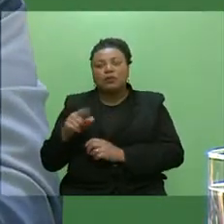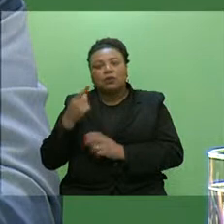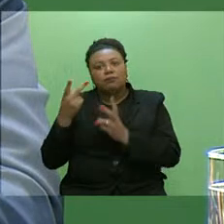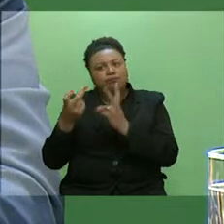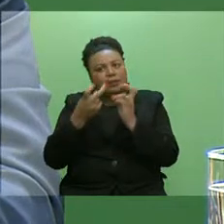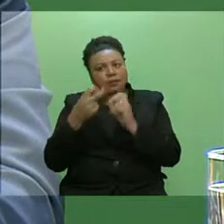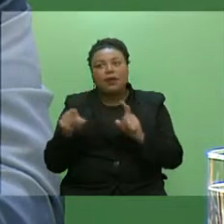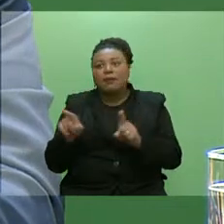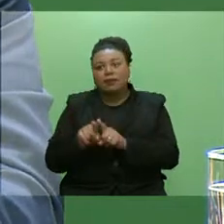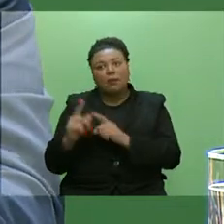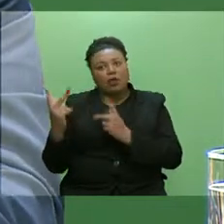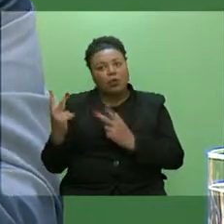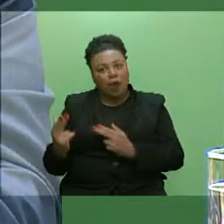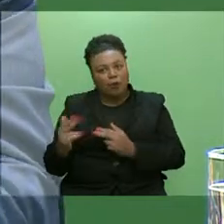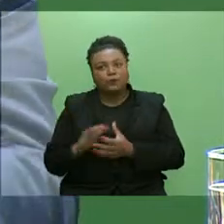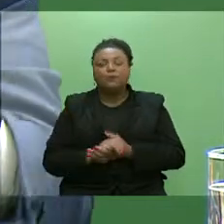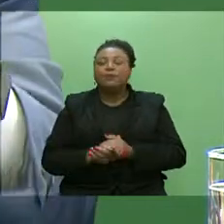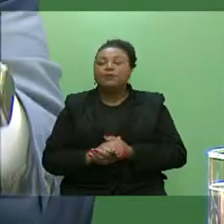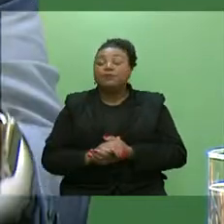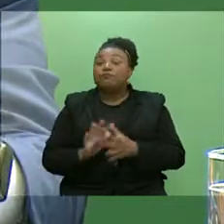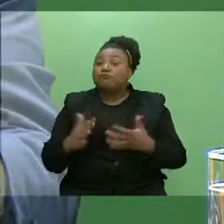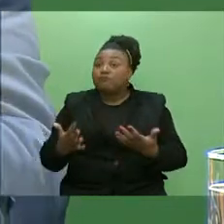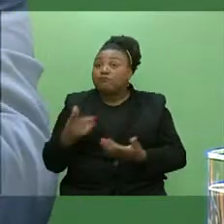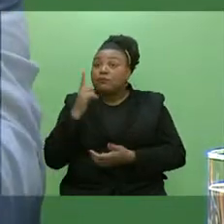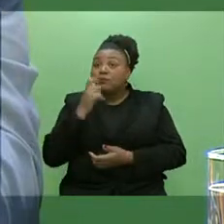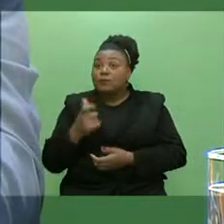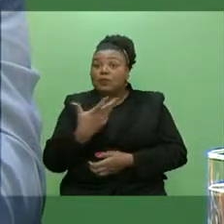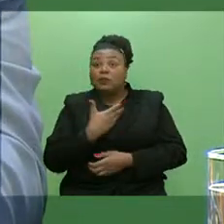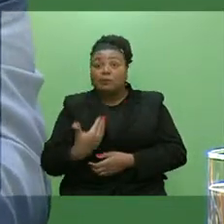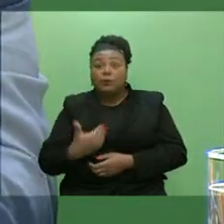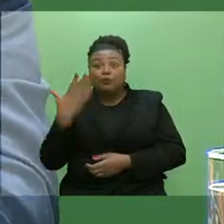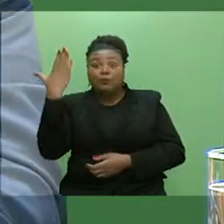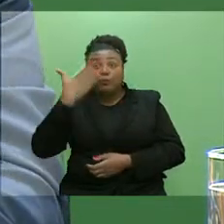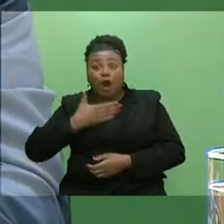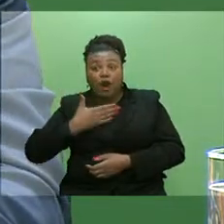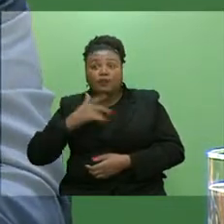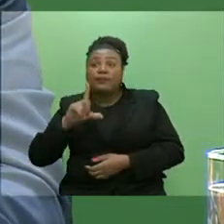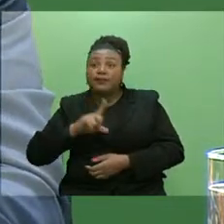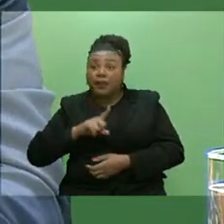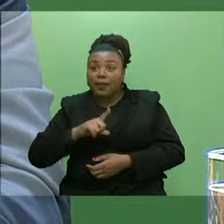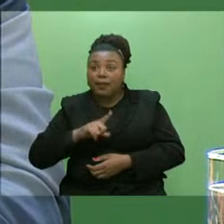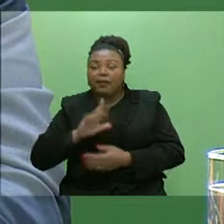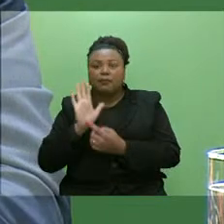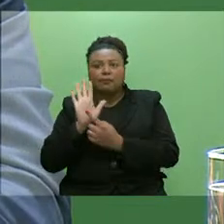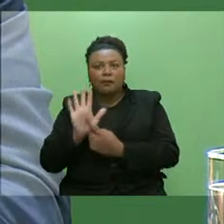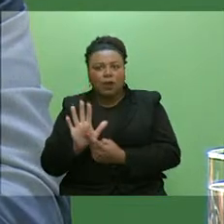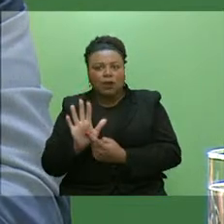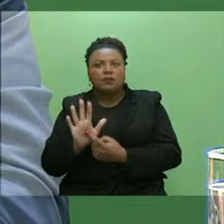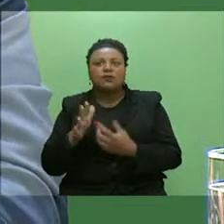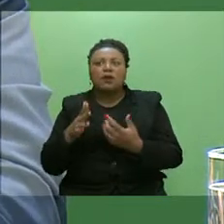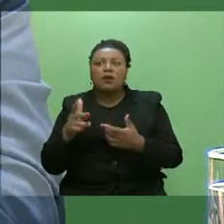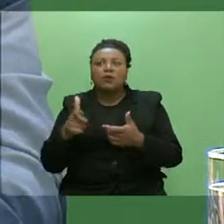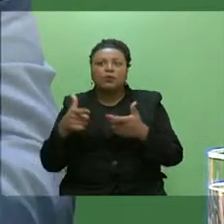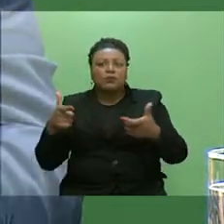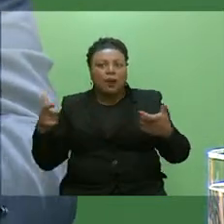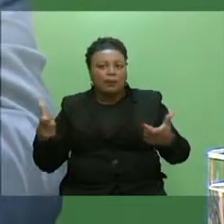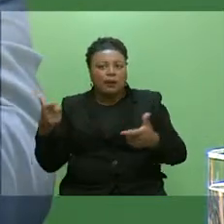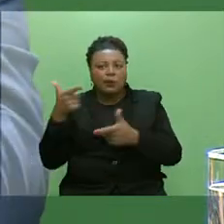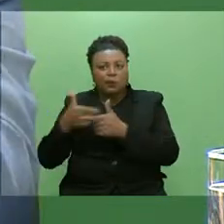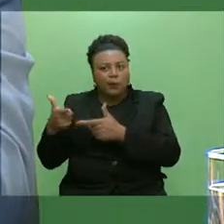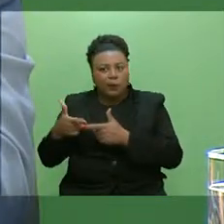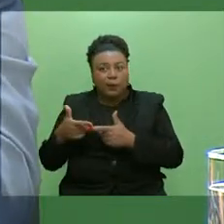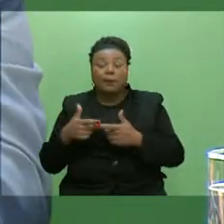identifica esse problema da mesma forma. Portanto, interesse público, evidências que mostram o tamanho do problema